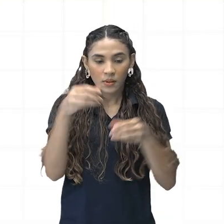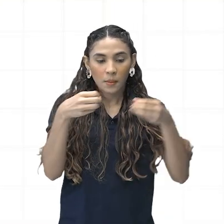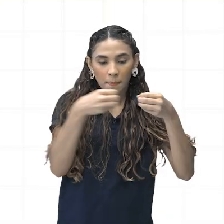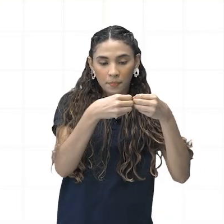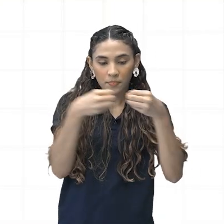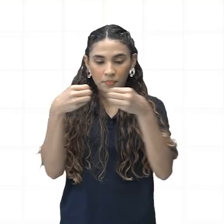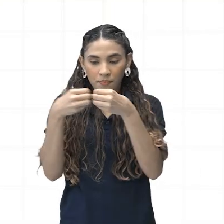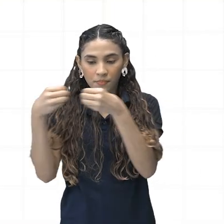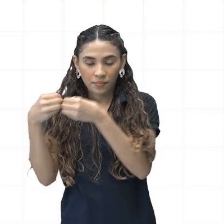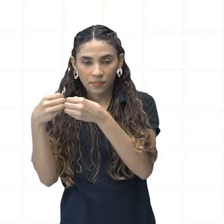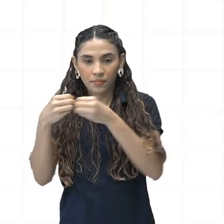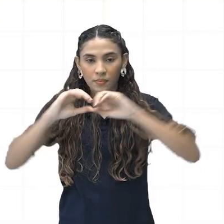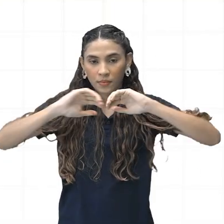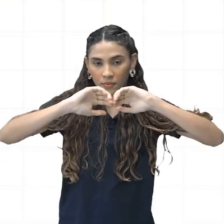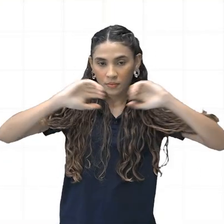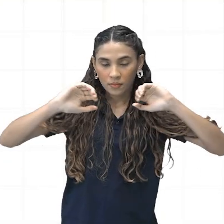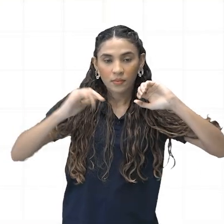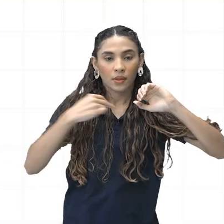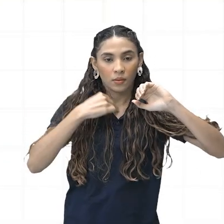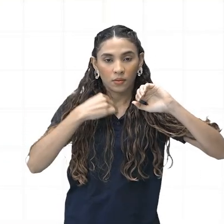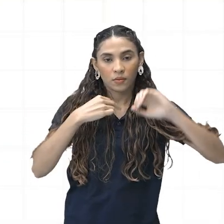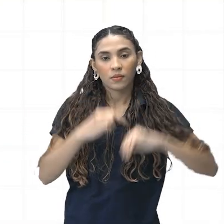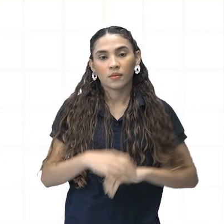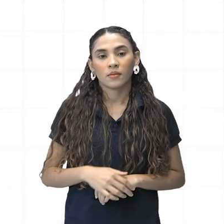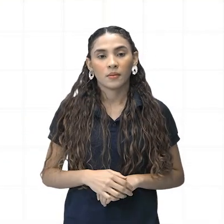a lado, sem espaço entre elas.